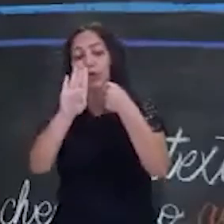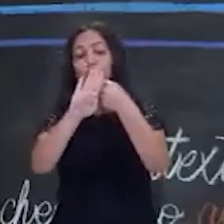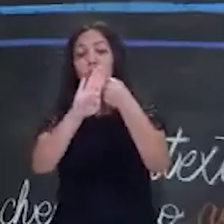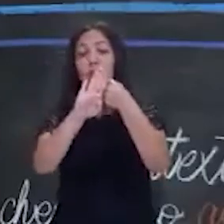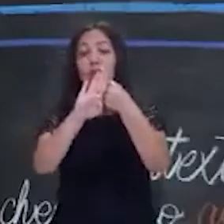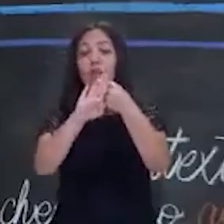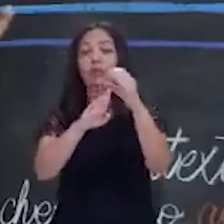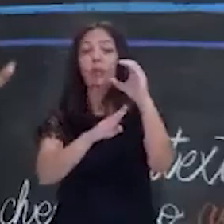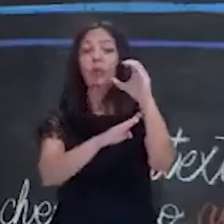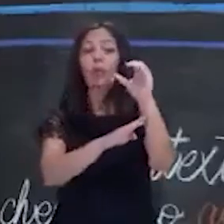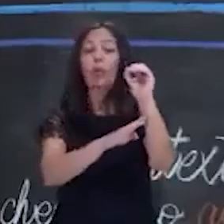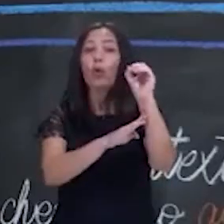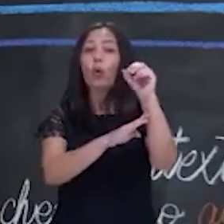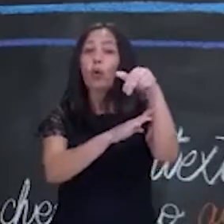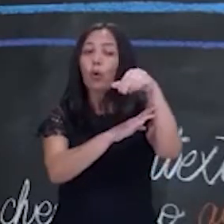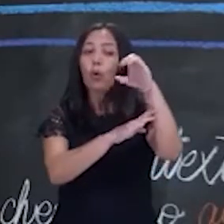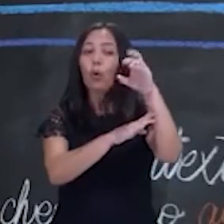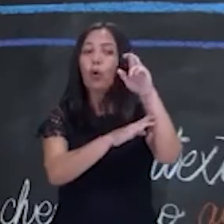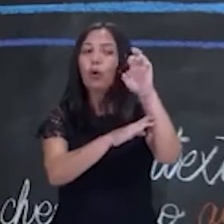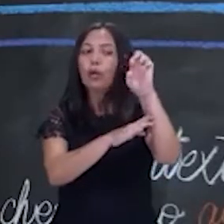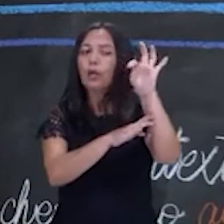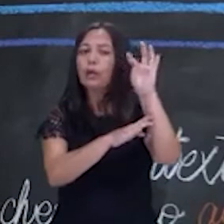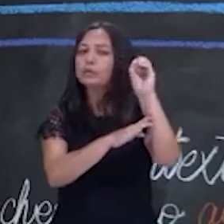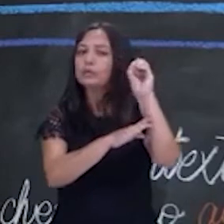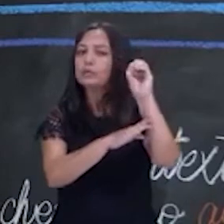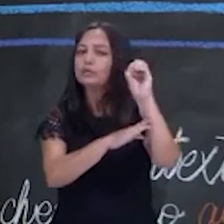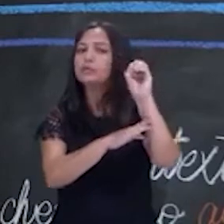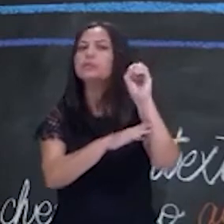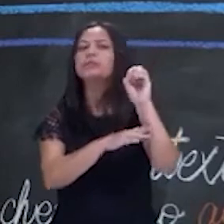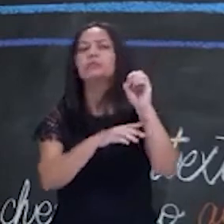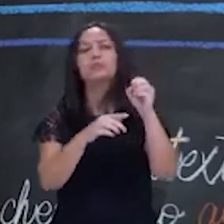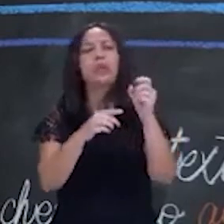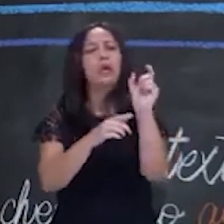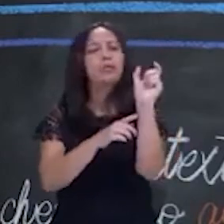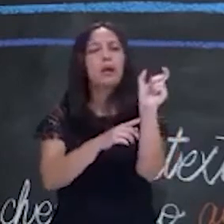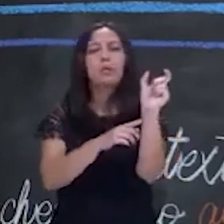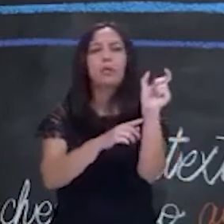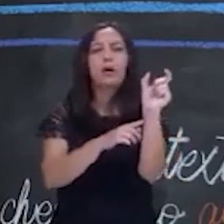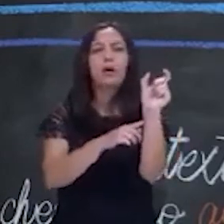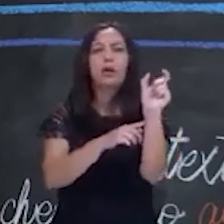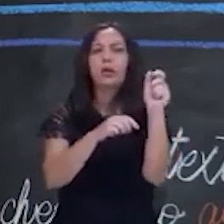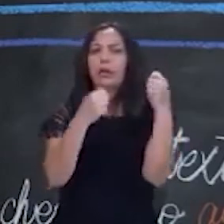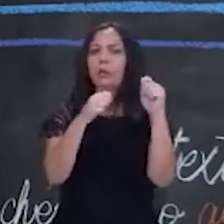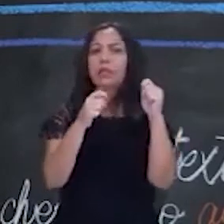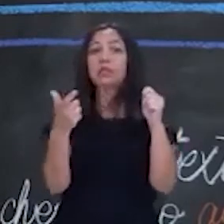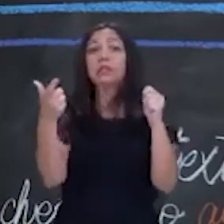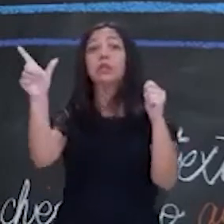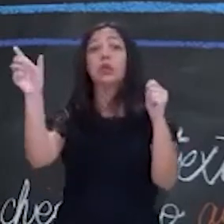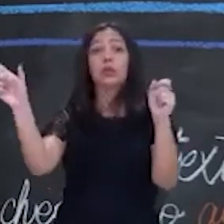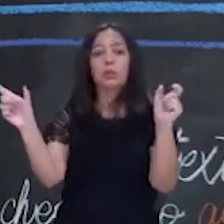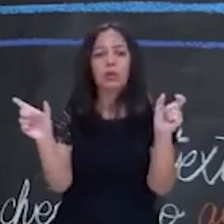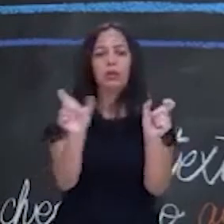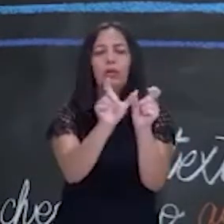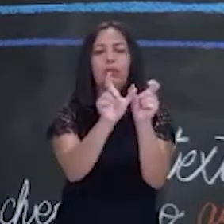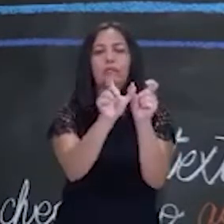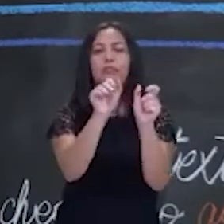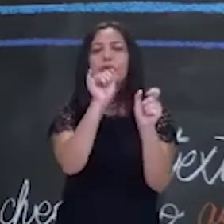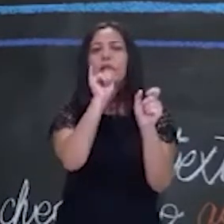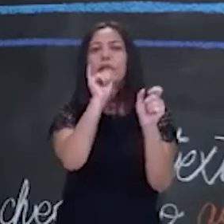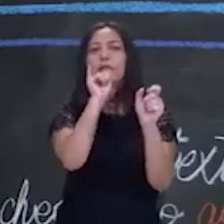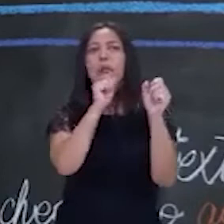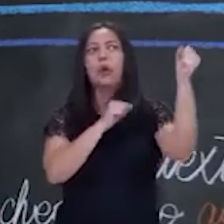existe independente de qualquer outra coisa. O substantivo, por exemplo, lâmpada, o substantivo pedra, o